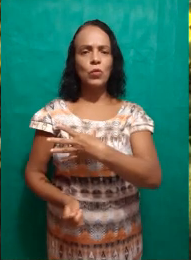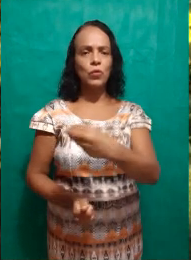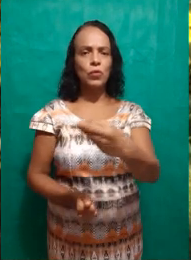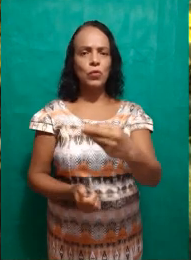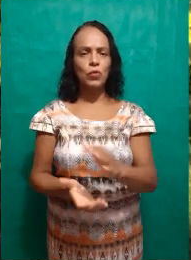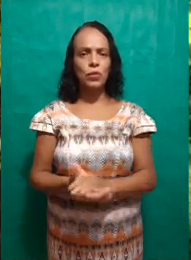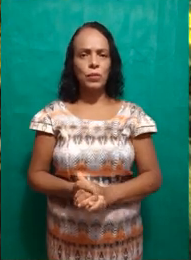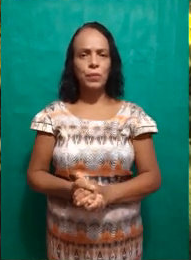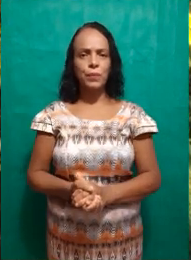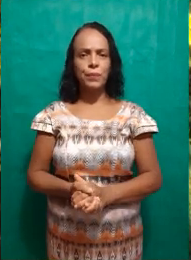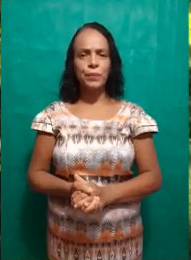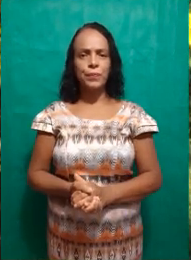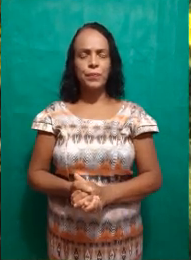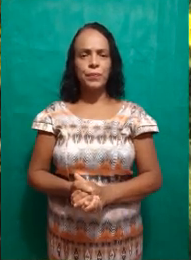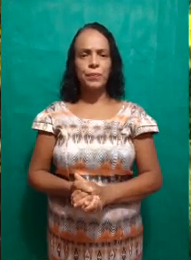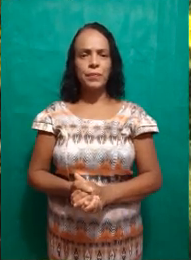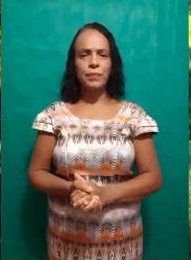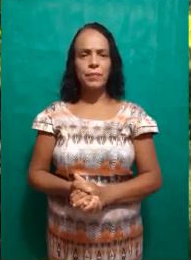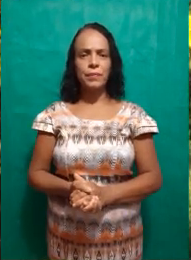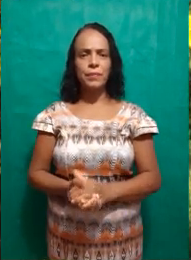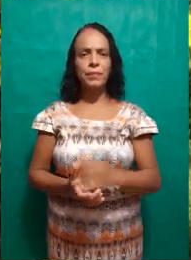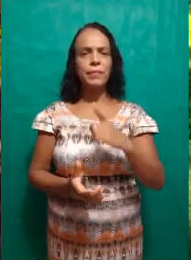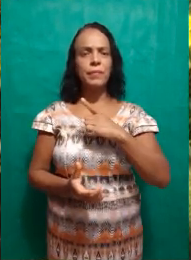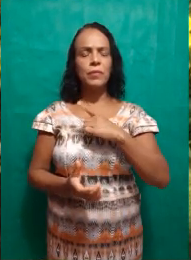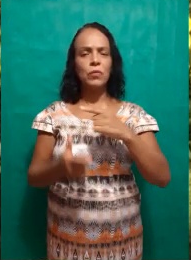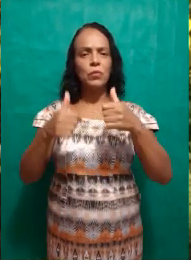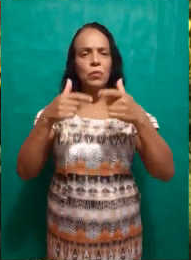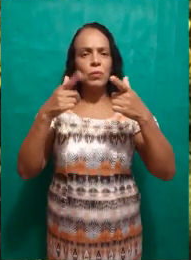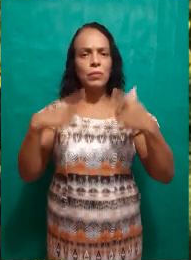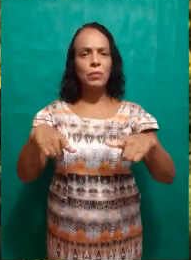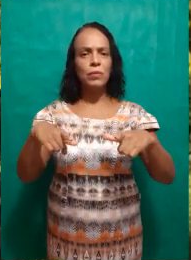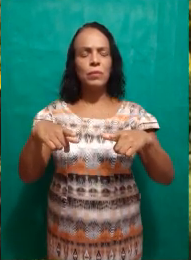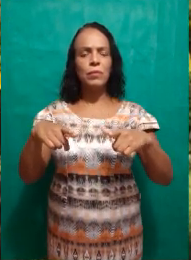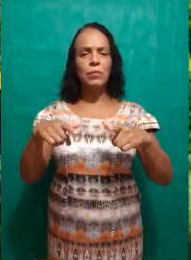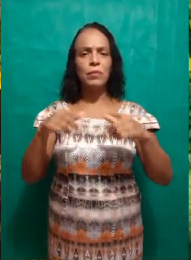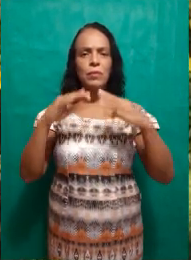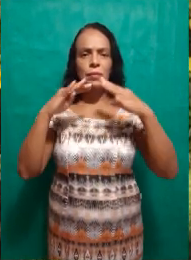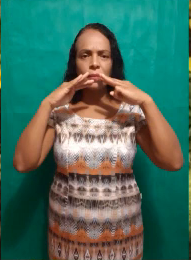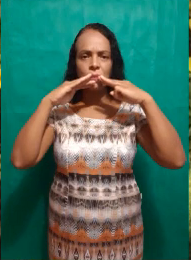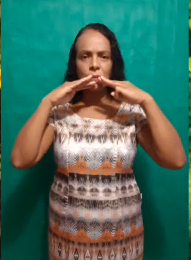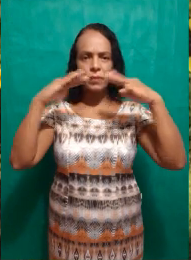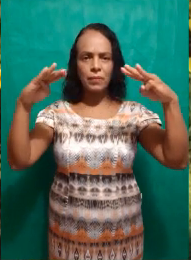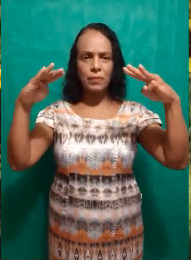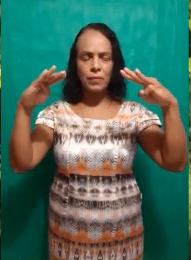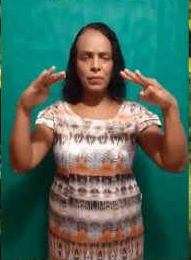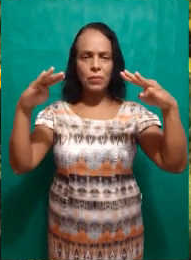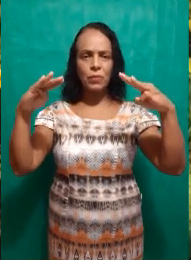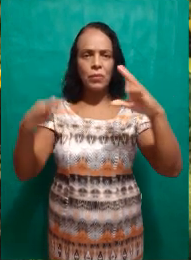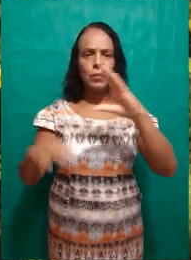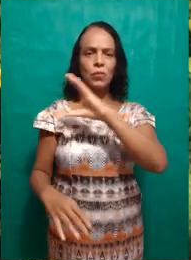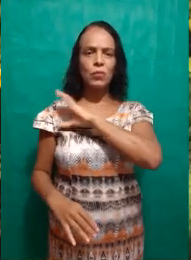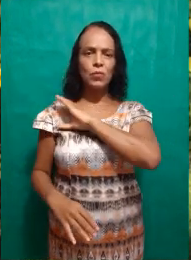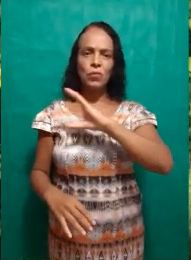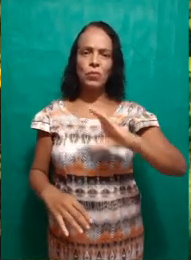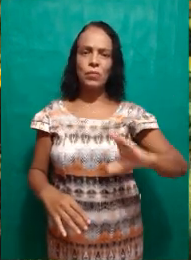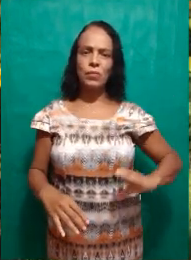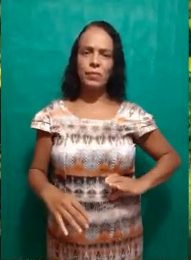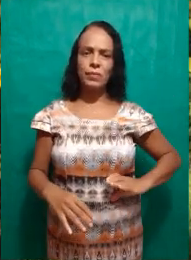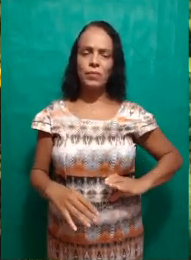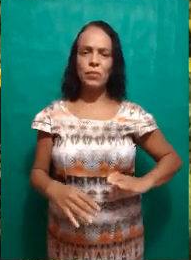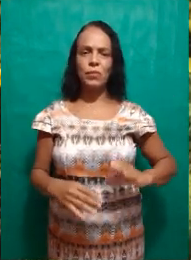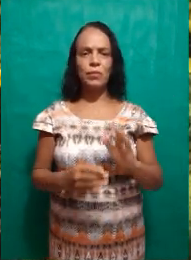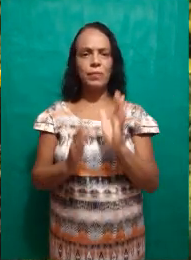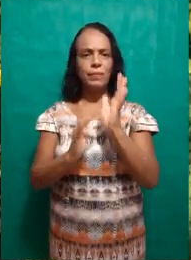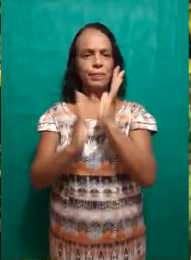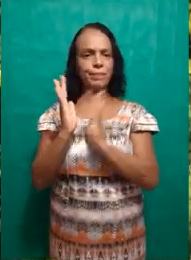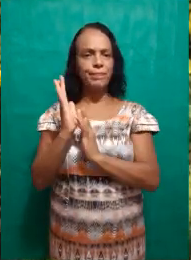Filho, aonde está a missão cumprida pelo nosso